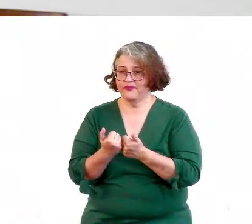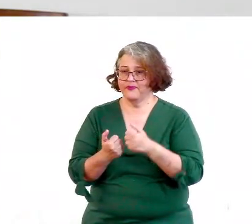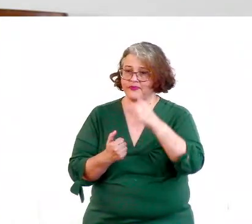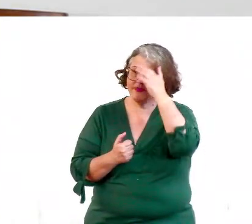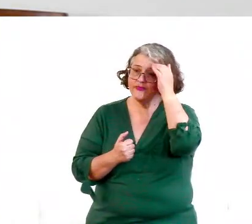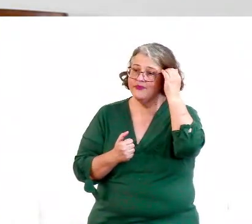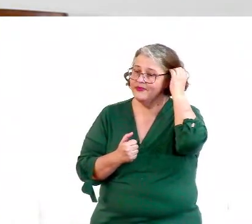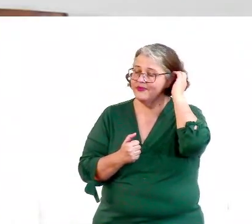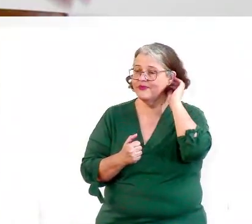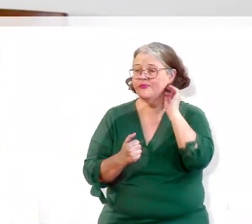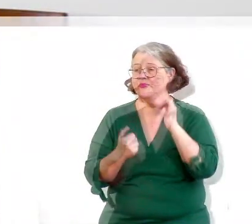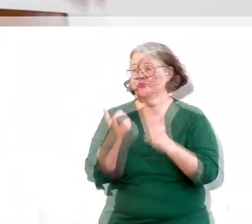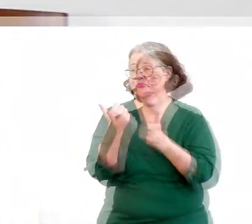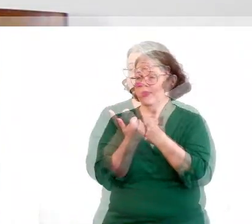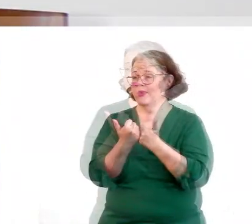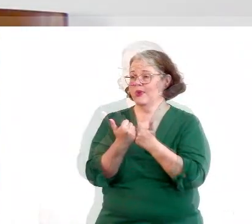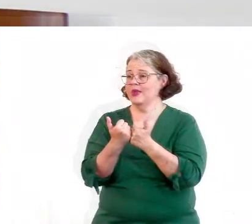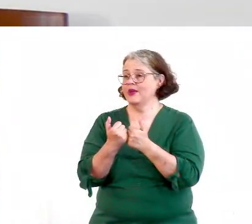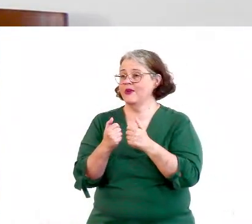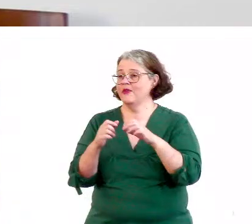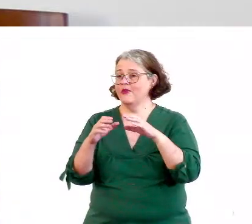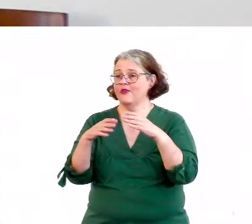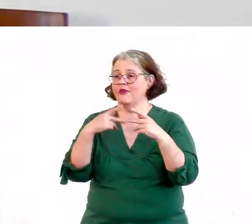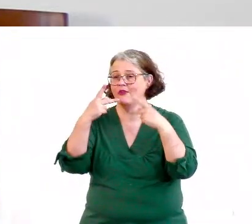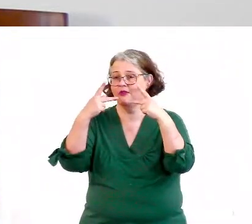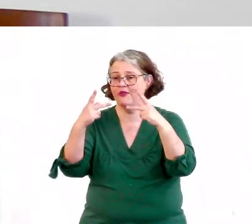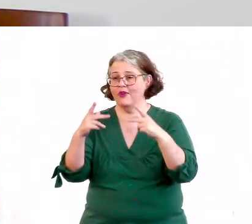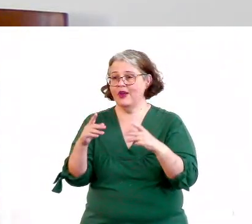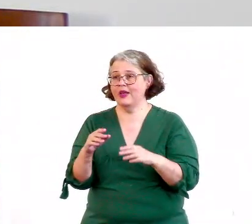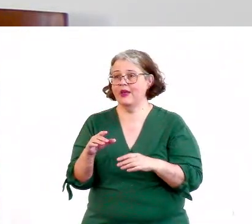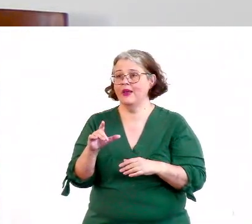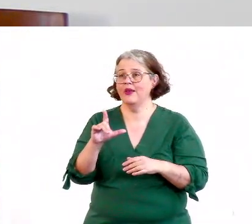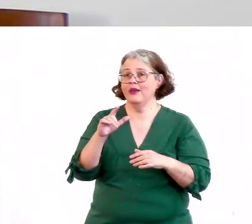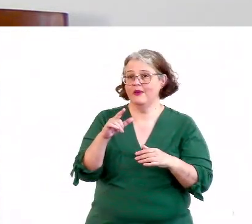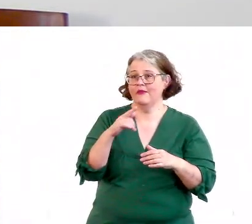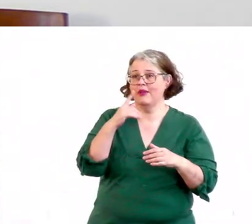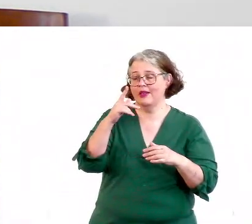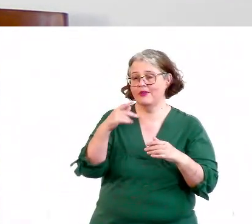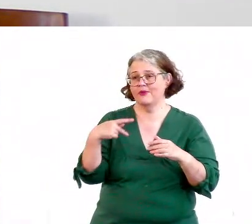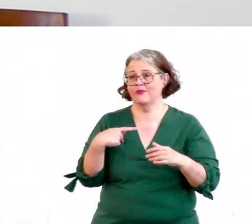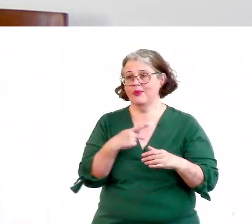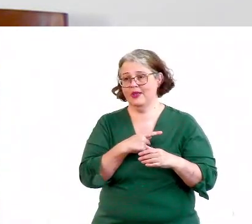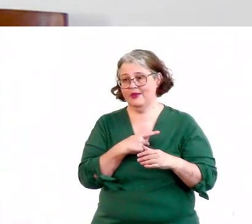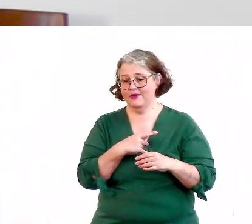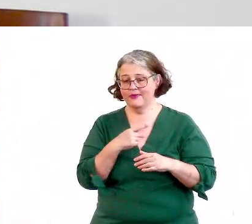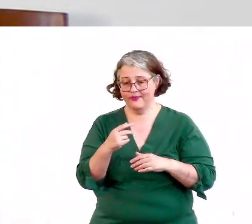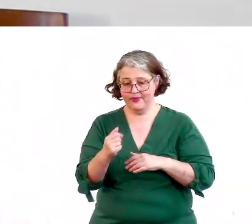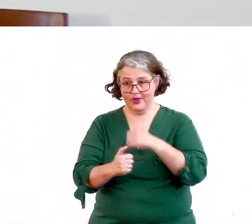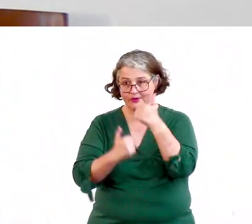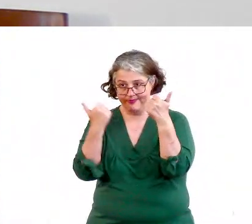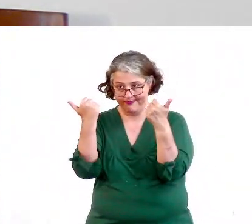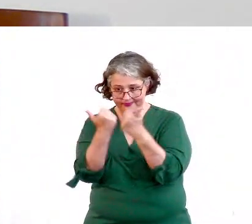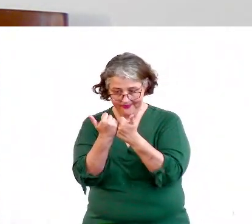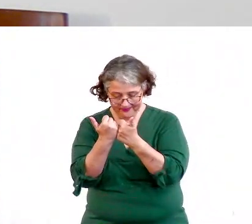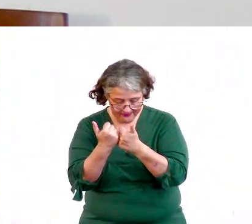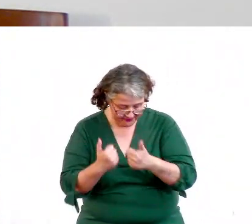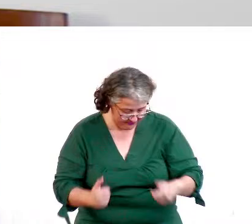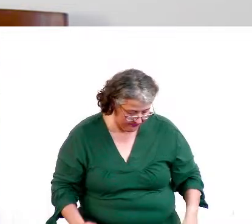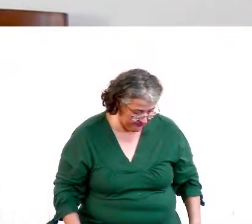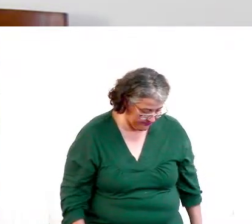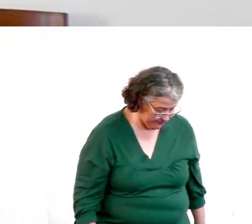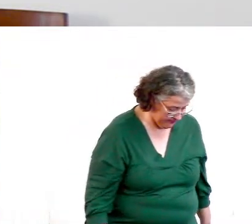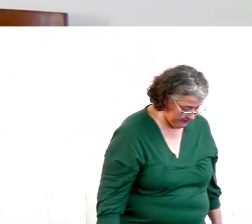Meus irmãos, vou convidar o pregador a vir à frente, vou fazer uma breve apresentação dele. A maioria já conhece, mas talvez não